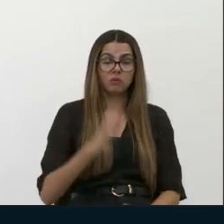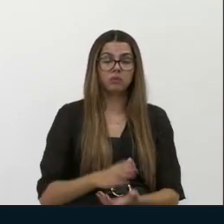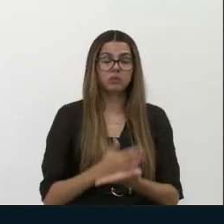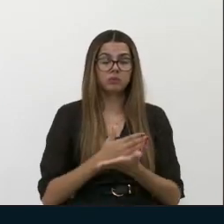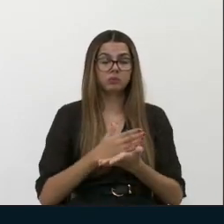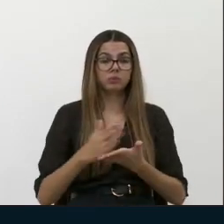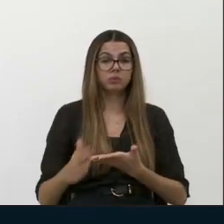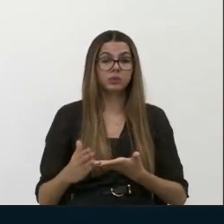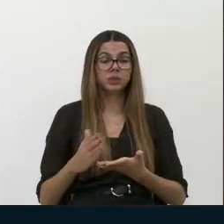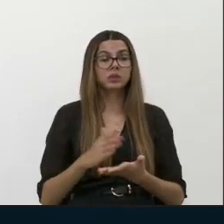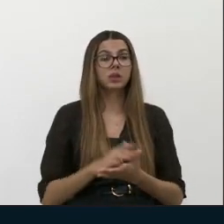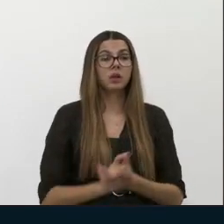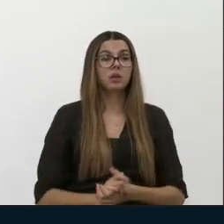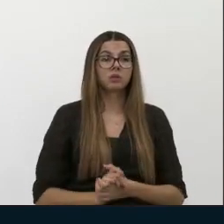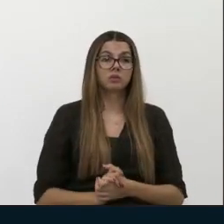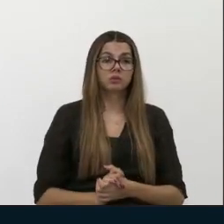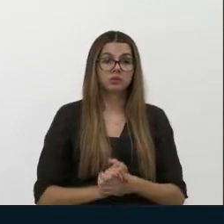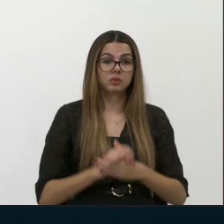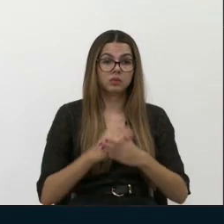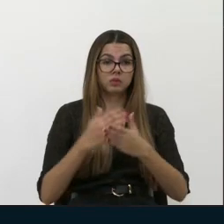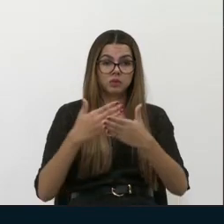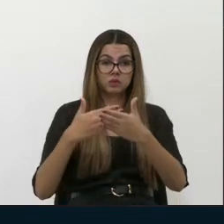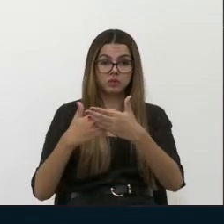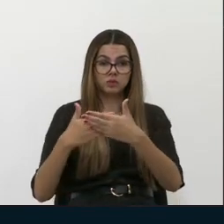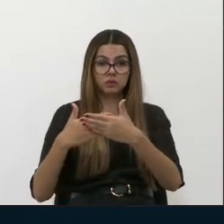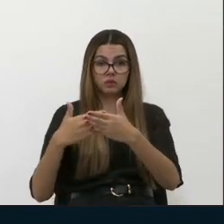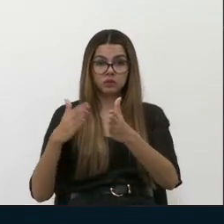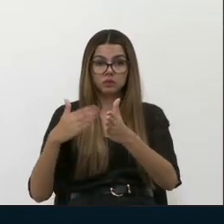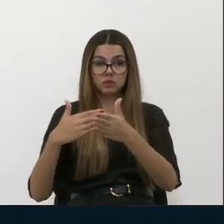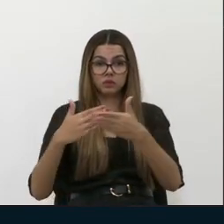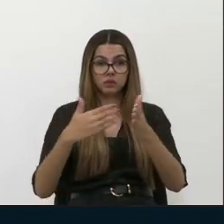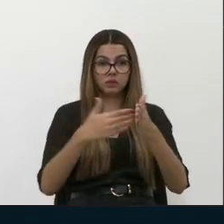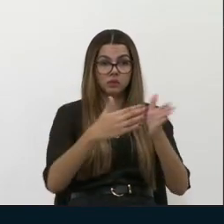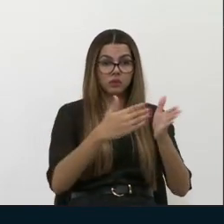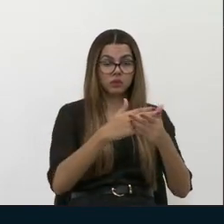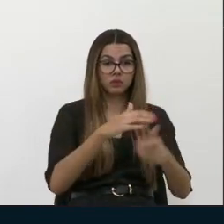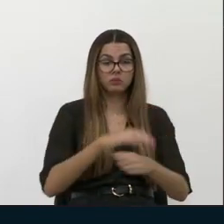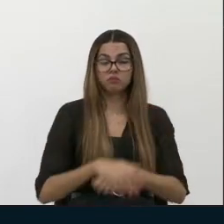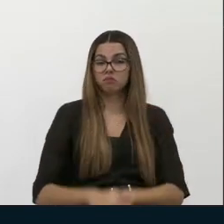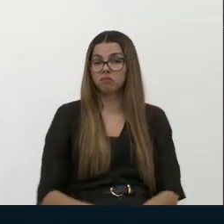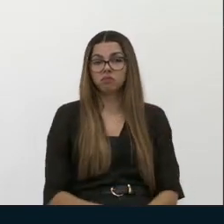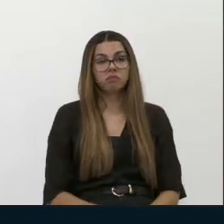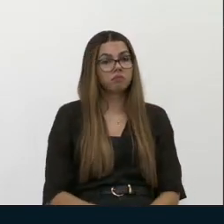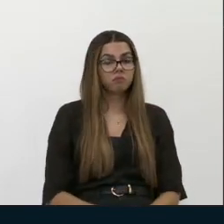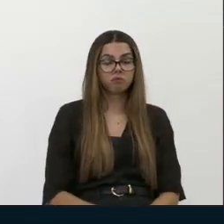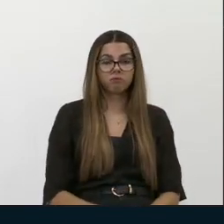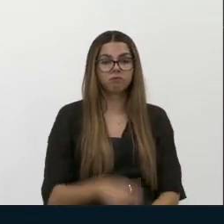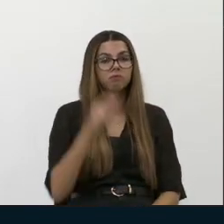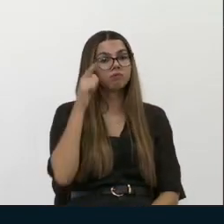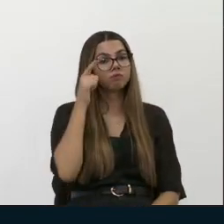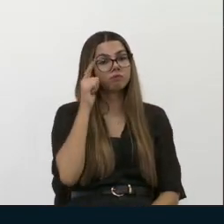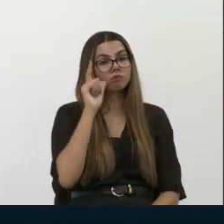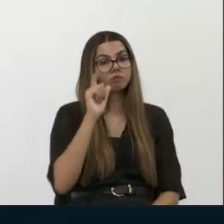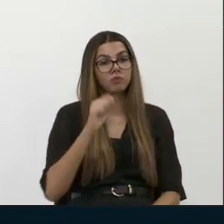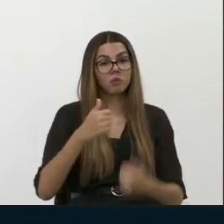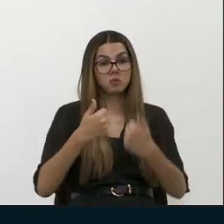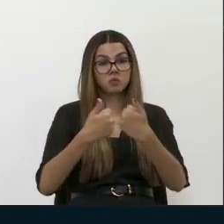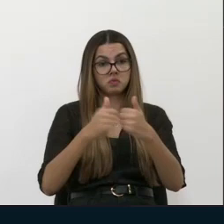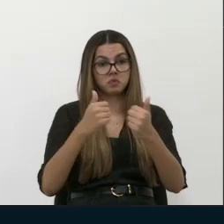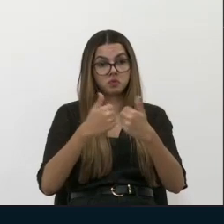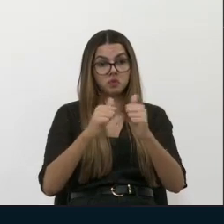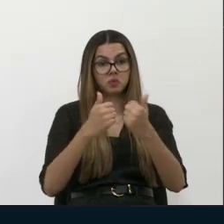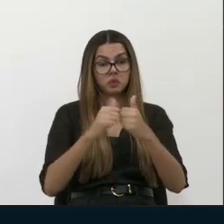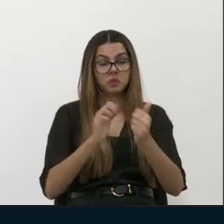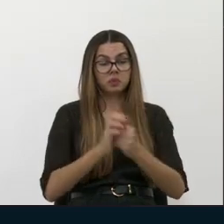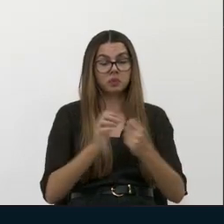porque a abertura da Juscelino Kubitschek até o Nagumo não foi feita. Um terminal de ônibus que deveria